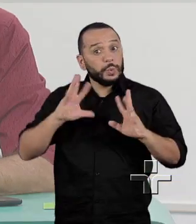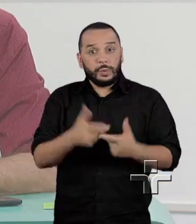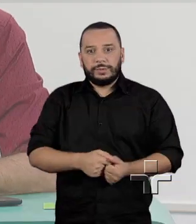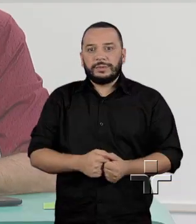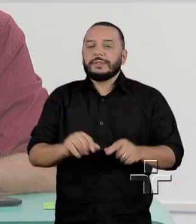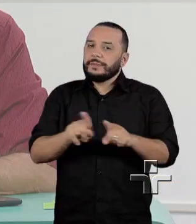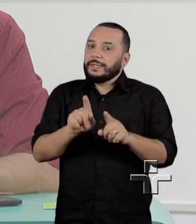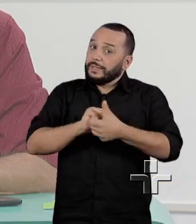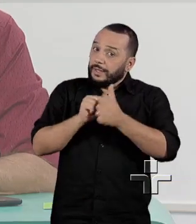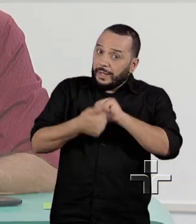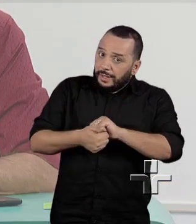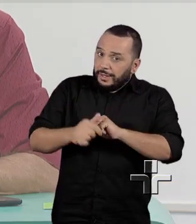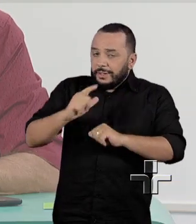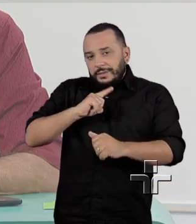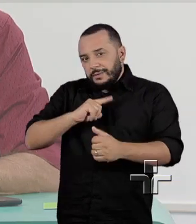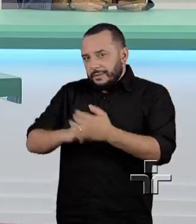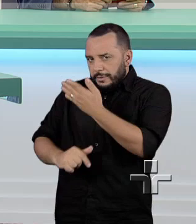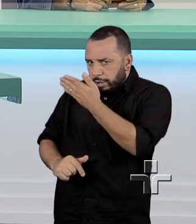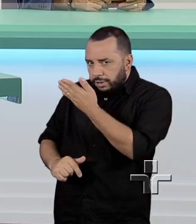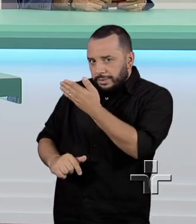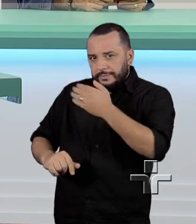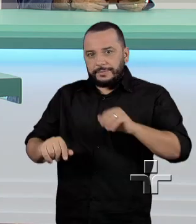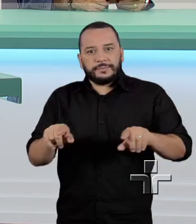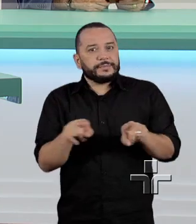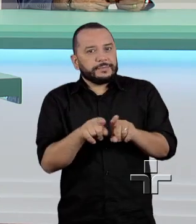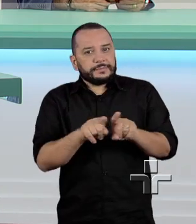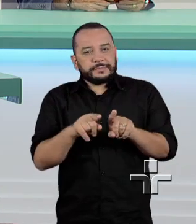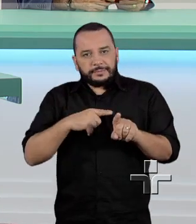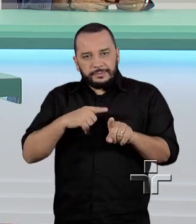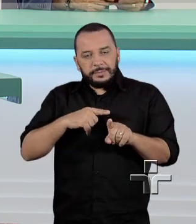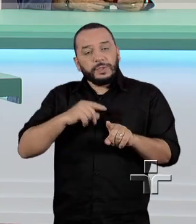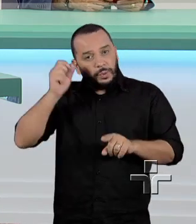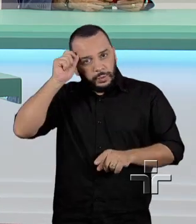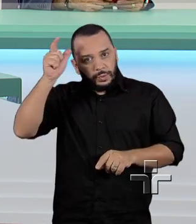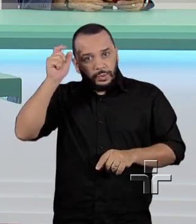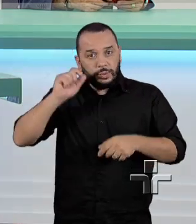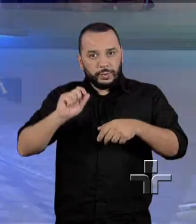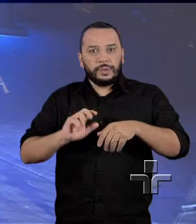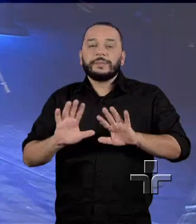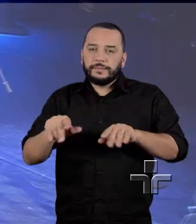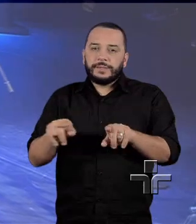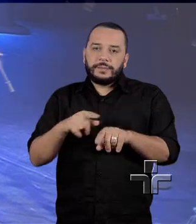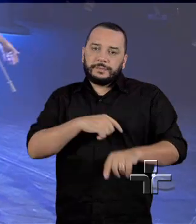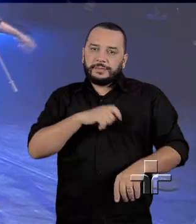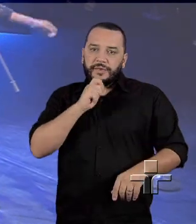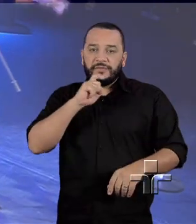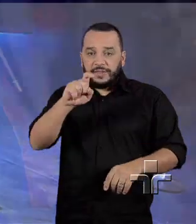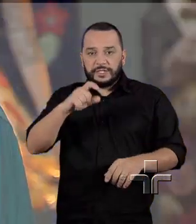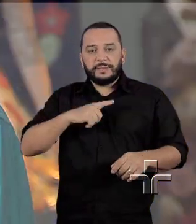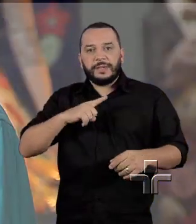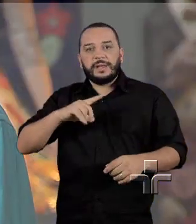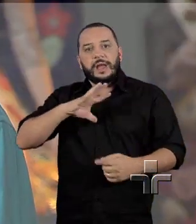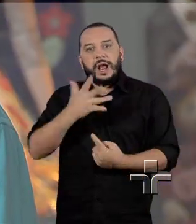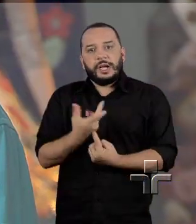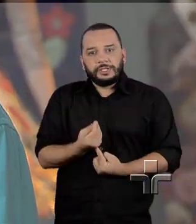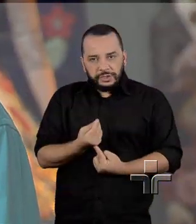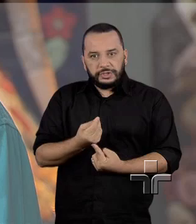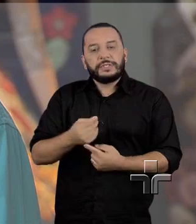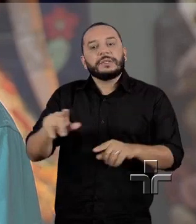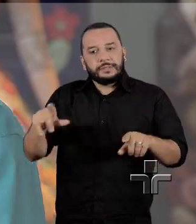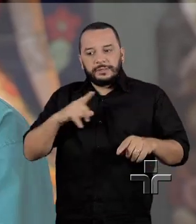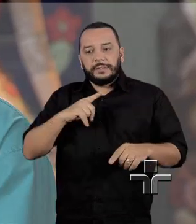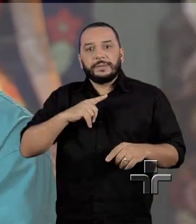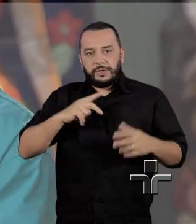No esporte, que também é cultura. Existe um planejamento para se contratar. Na arte das ruas e dos rincões